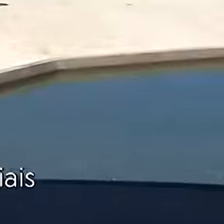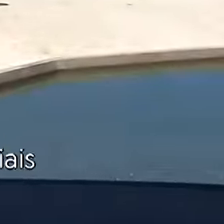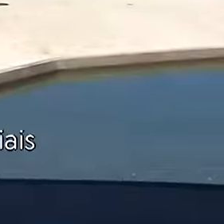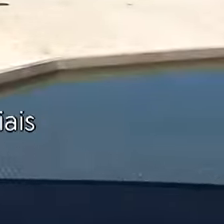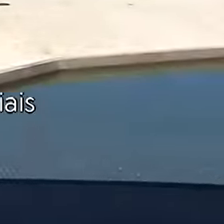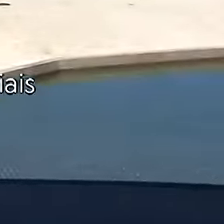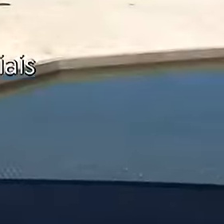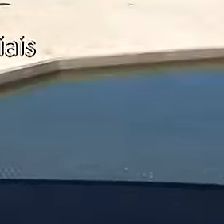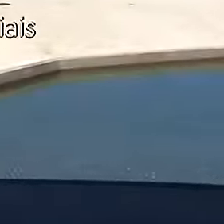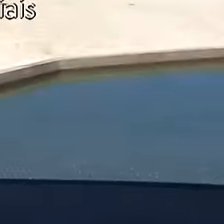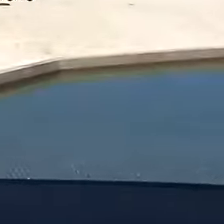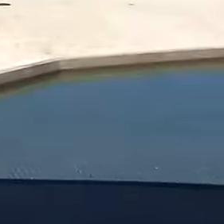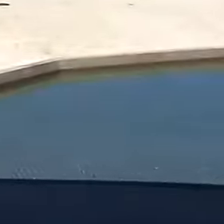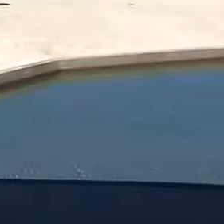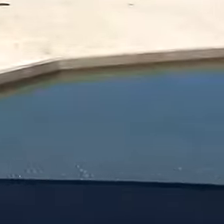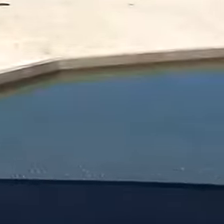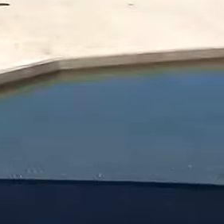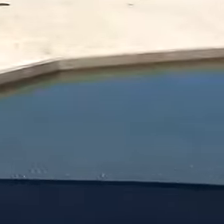Tchau.